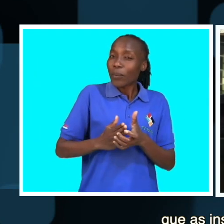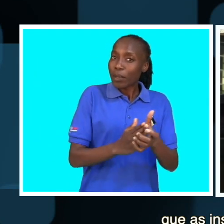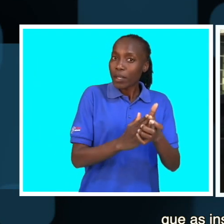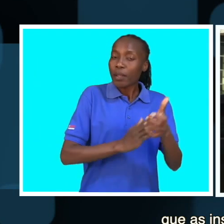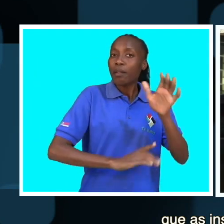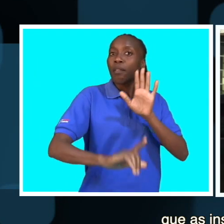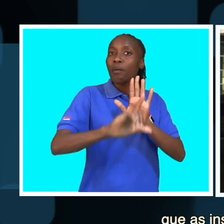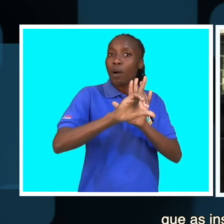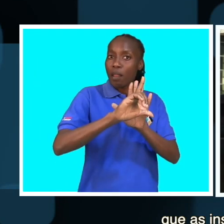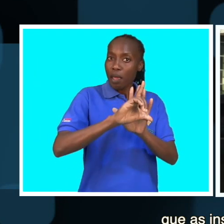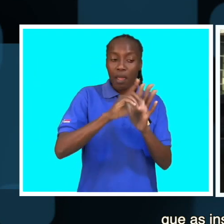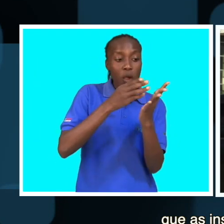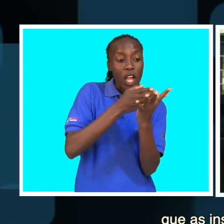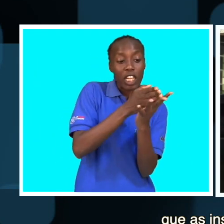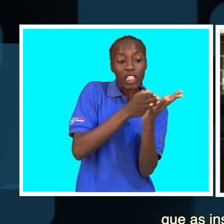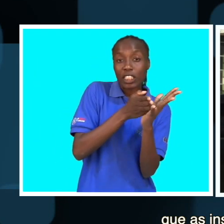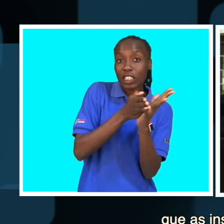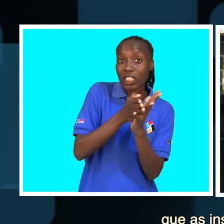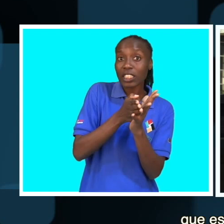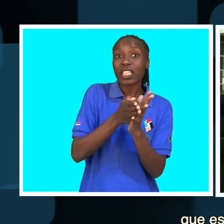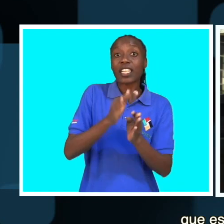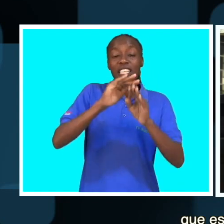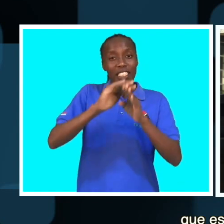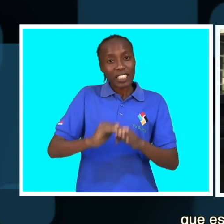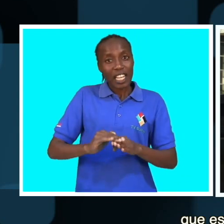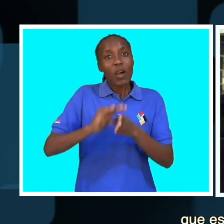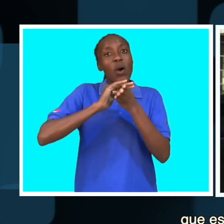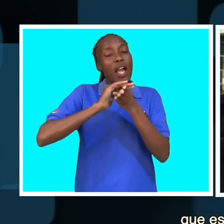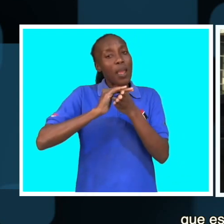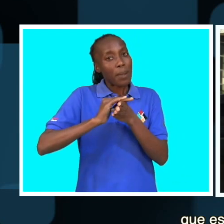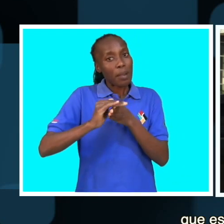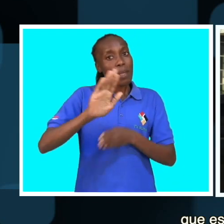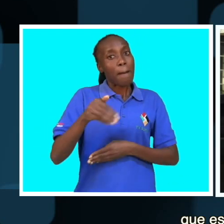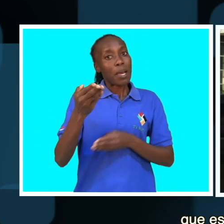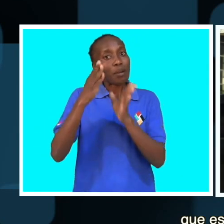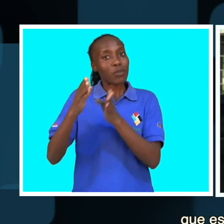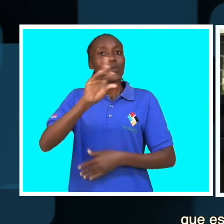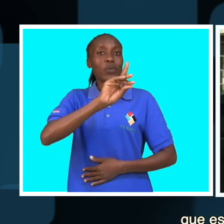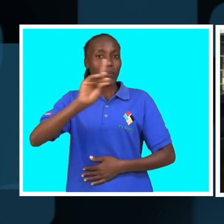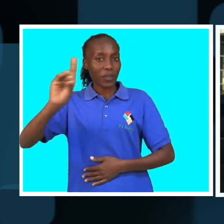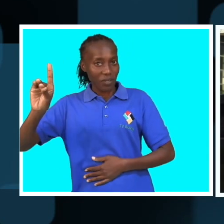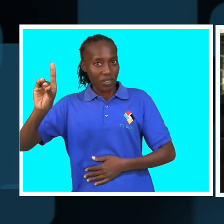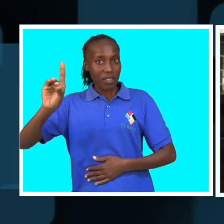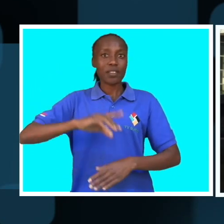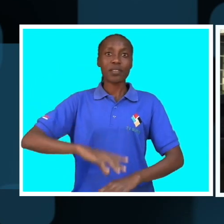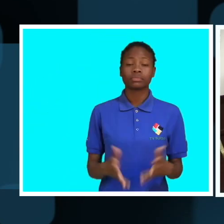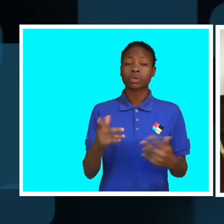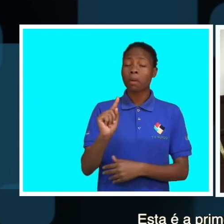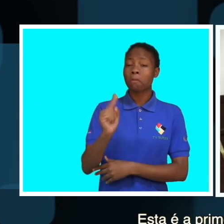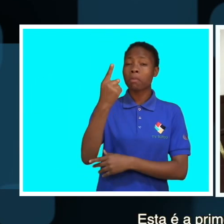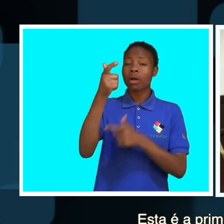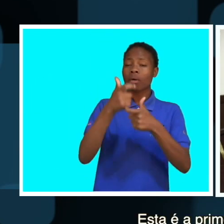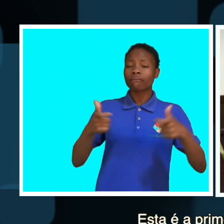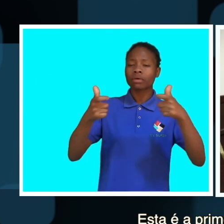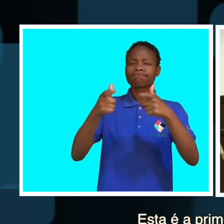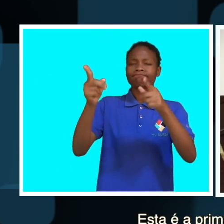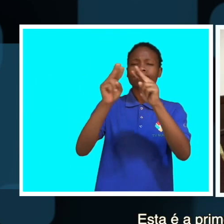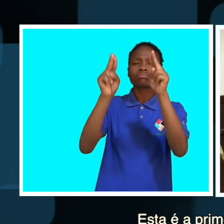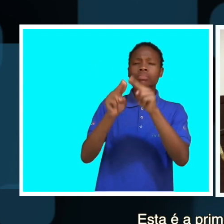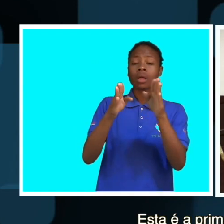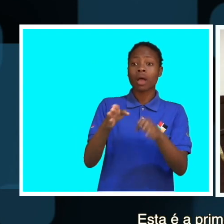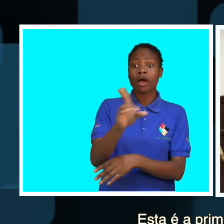cumprir com as leis ou com as estratégias que estão a implementar para as pessoas com deficiência. Esta é a